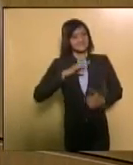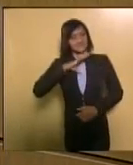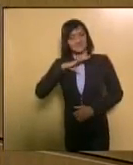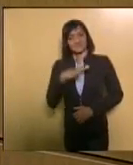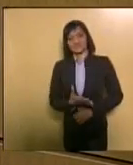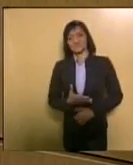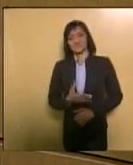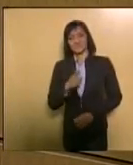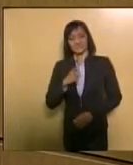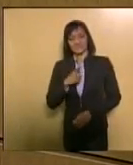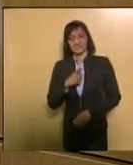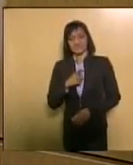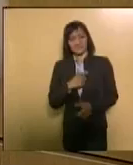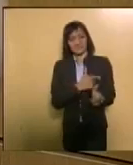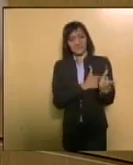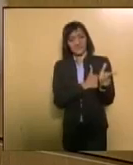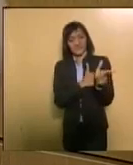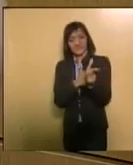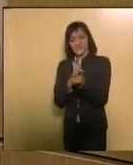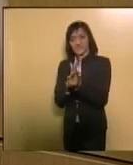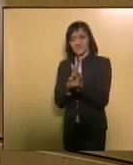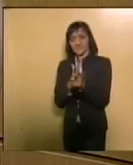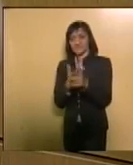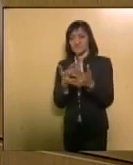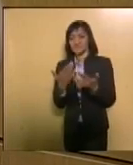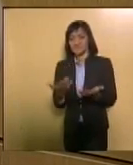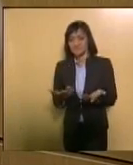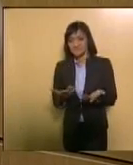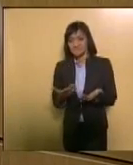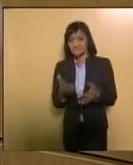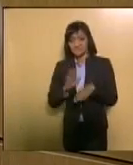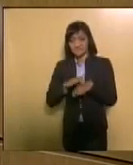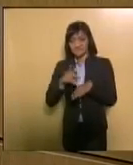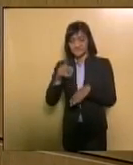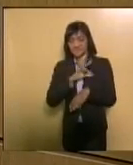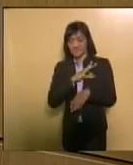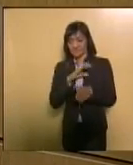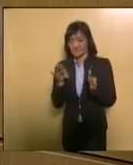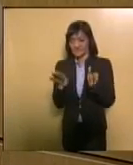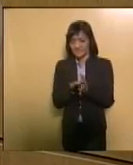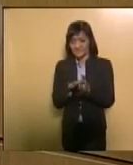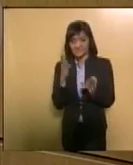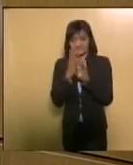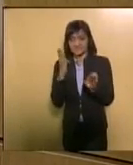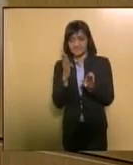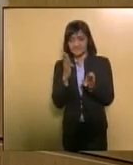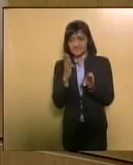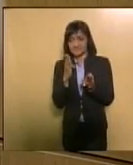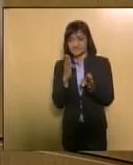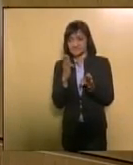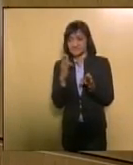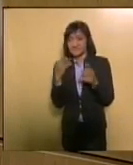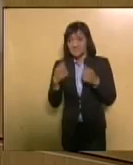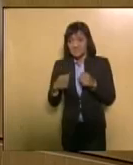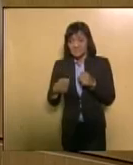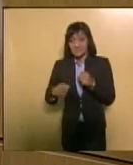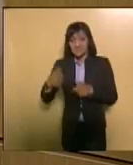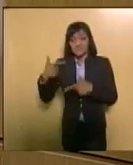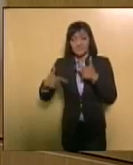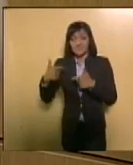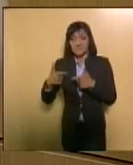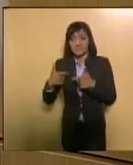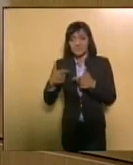ter uma arma de grande de Alto calibre e quando esse esse policial ele chega na ponta e ele descobre que ele tem que mediar conflito a maior parte do